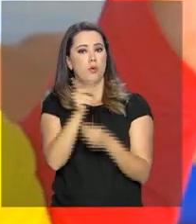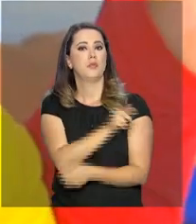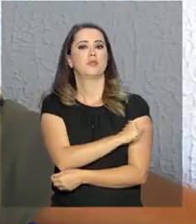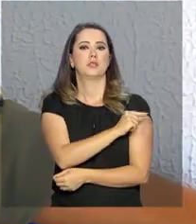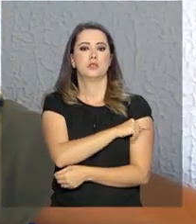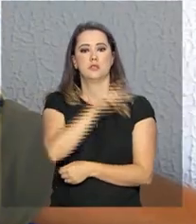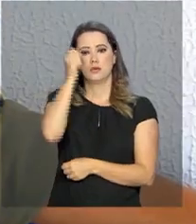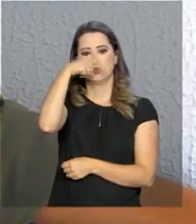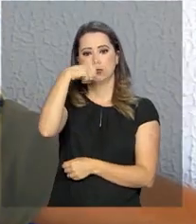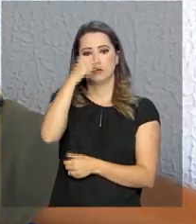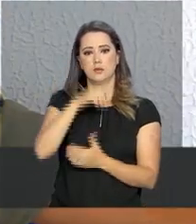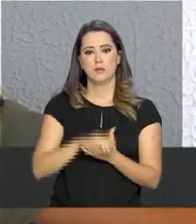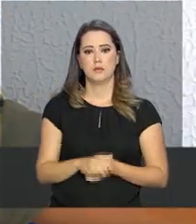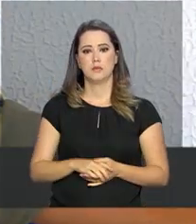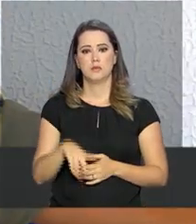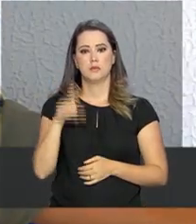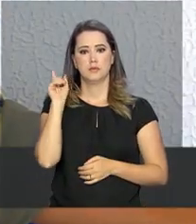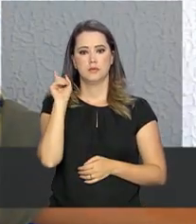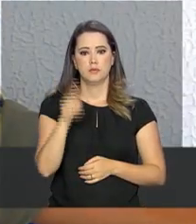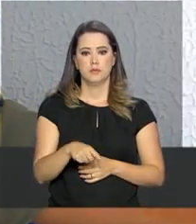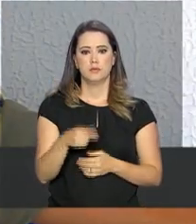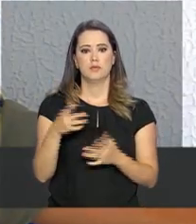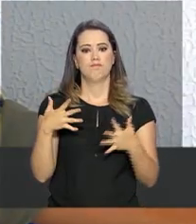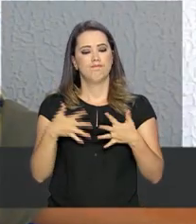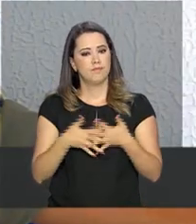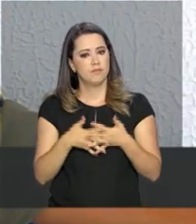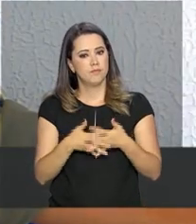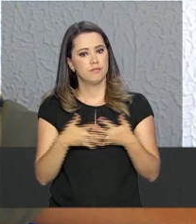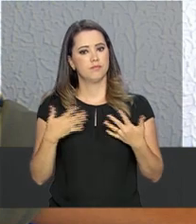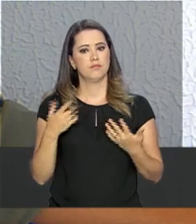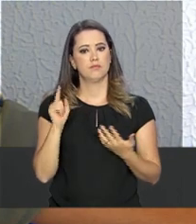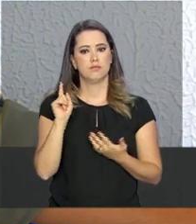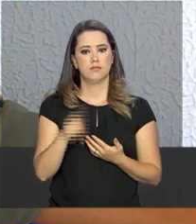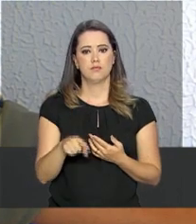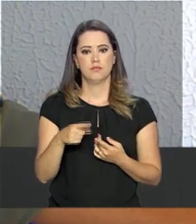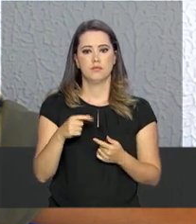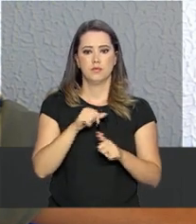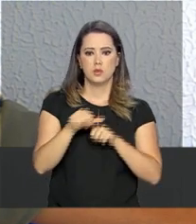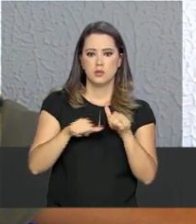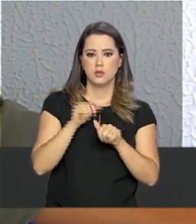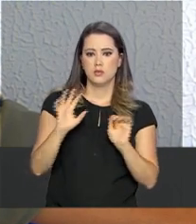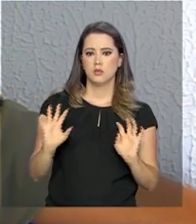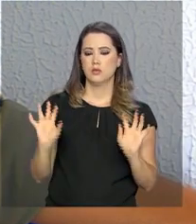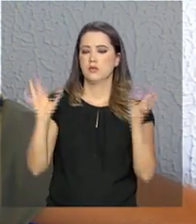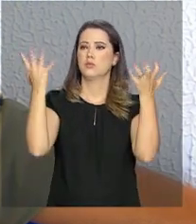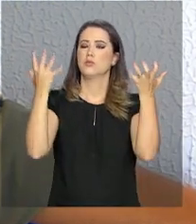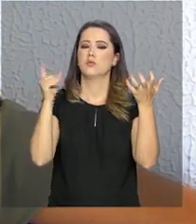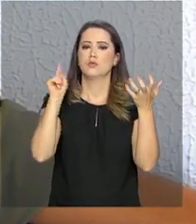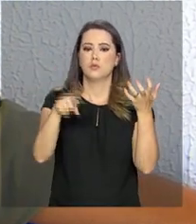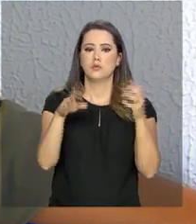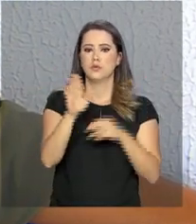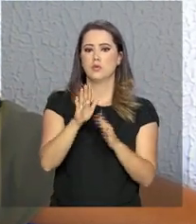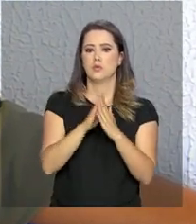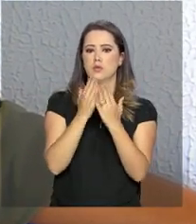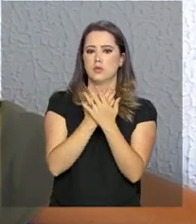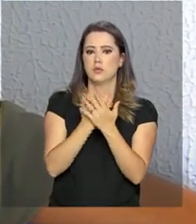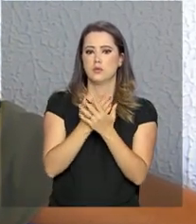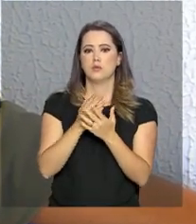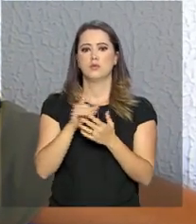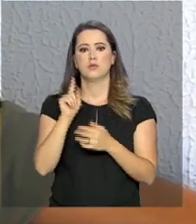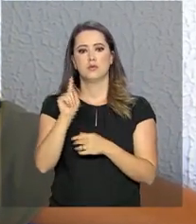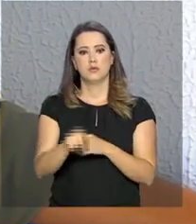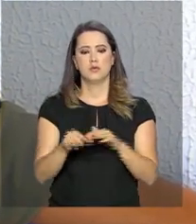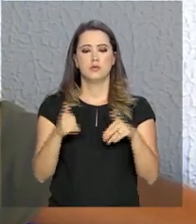a gripe. A gripe é uma coisa bem complicada, porque é a mudança de clima, é escolinha,